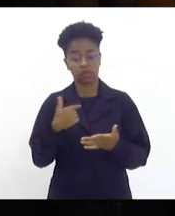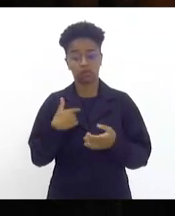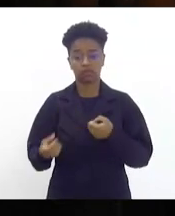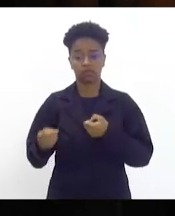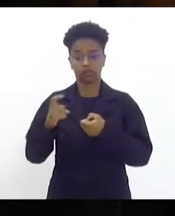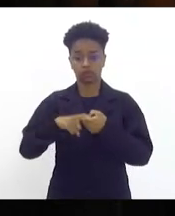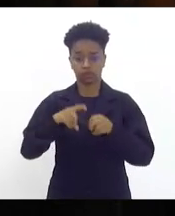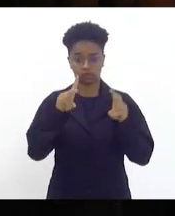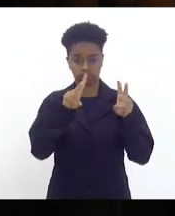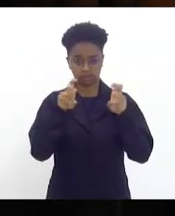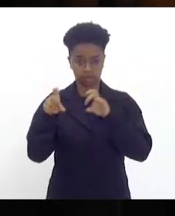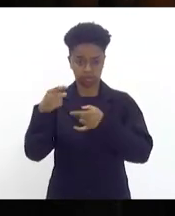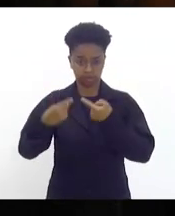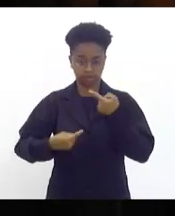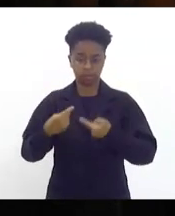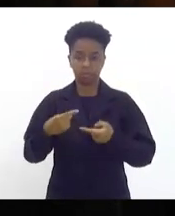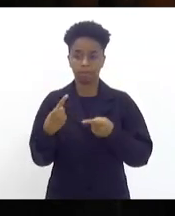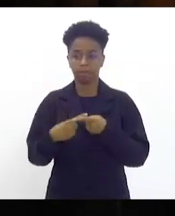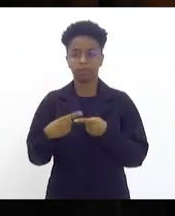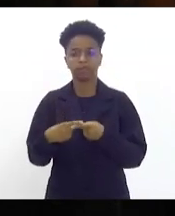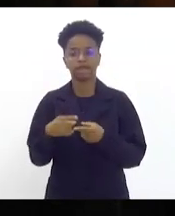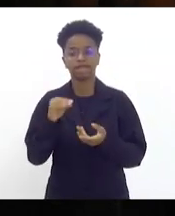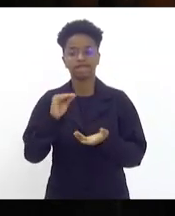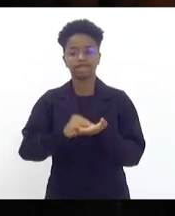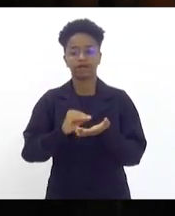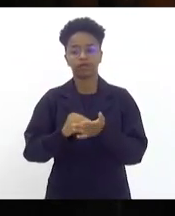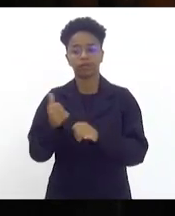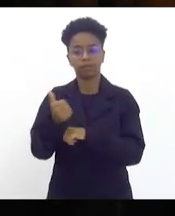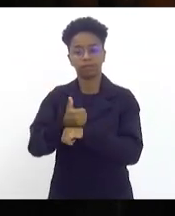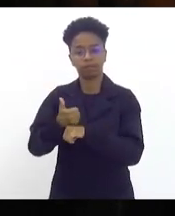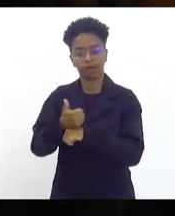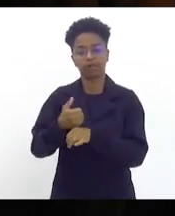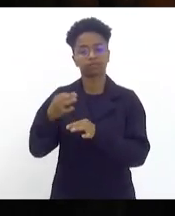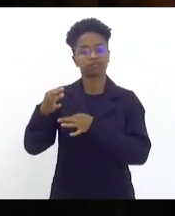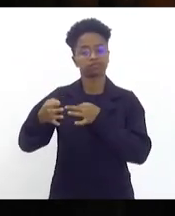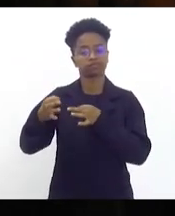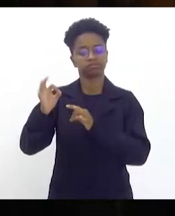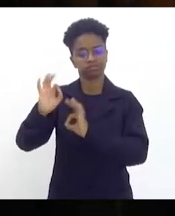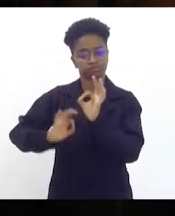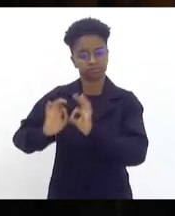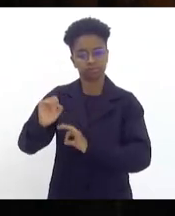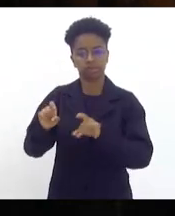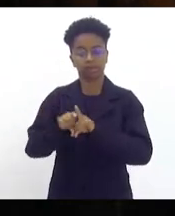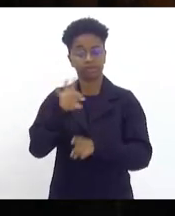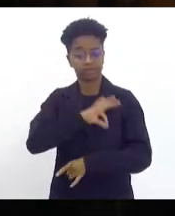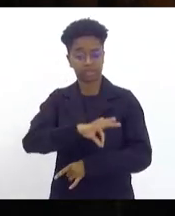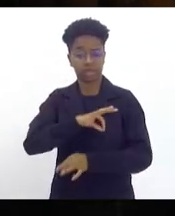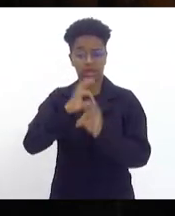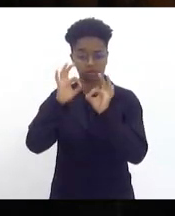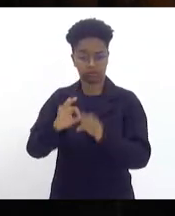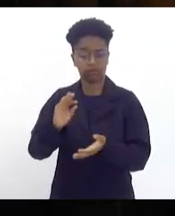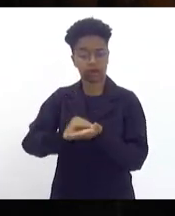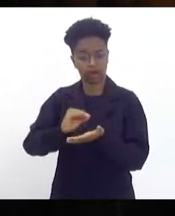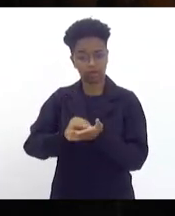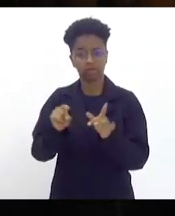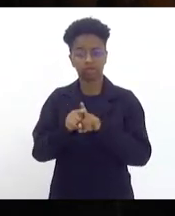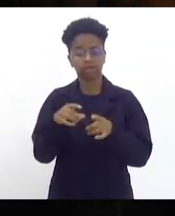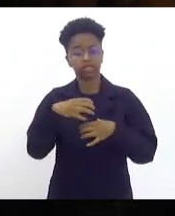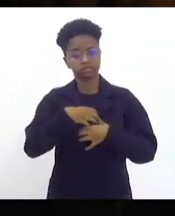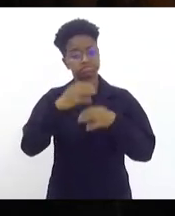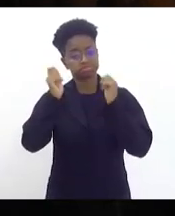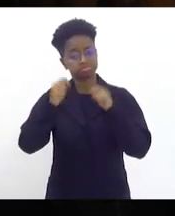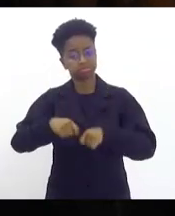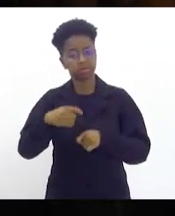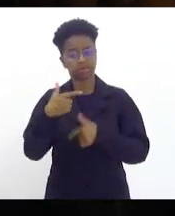a temática porque falta não só plano de cargos e salários salário decente falta condições dignas de trabalho